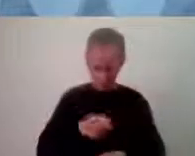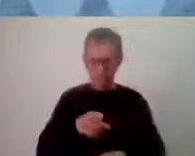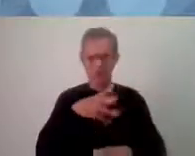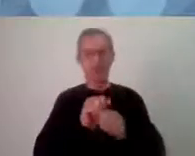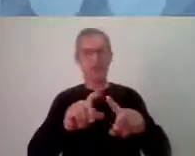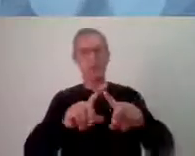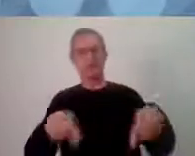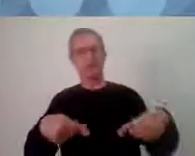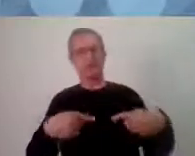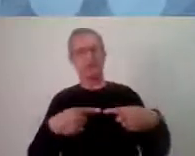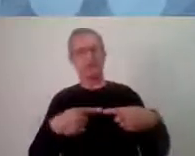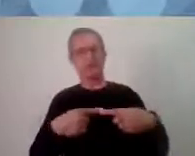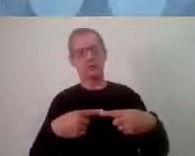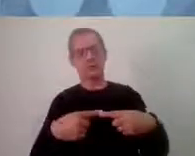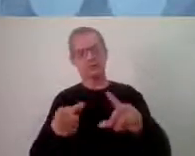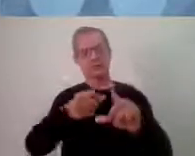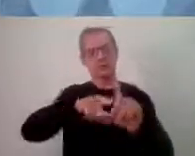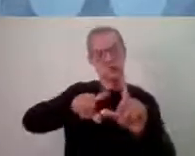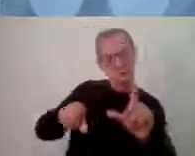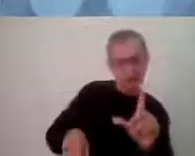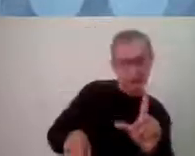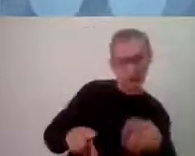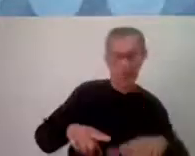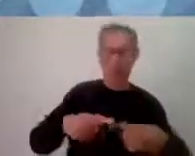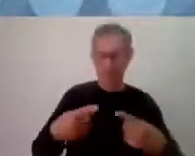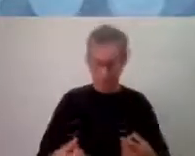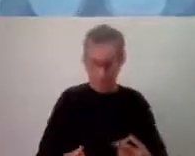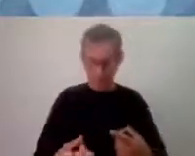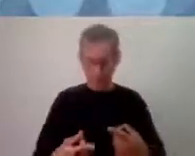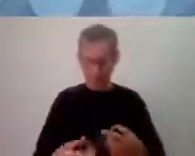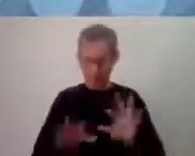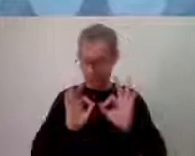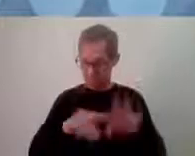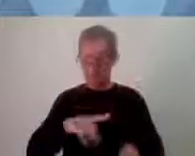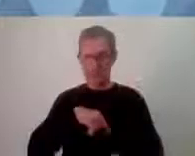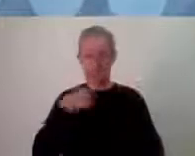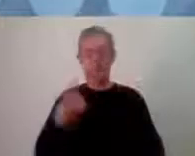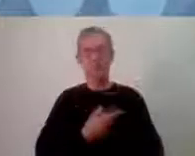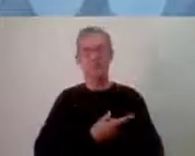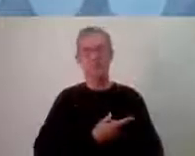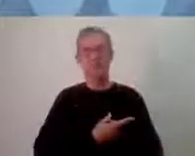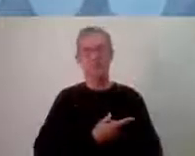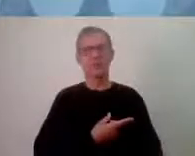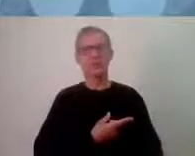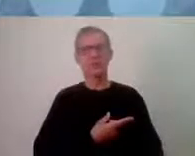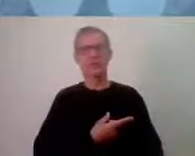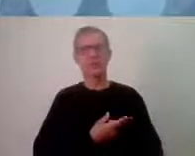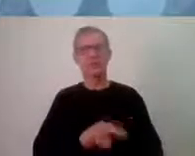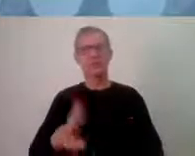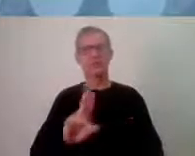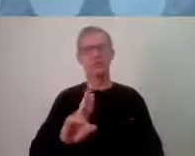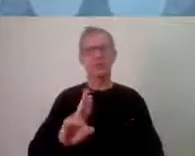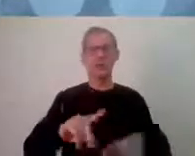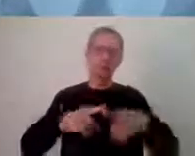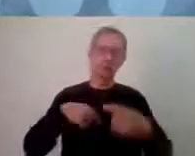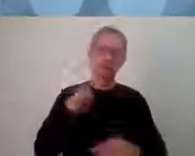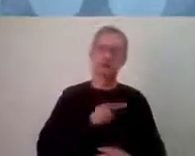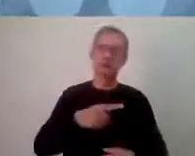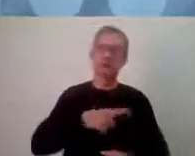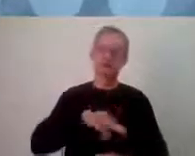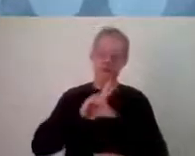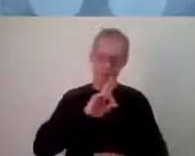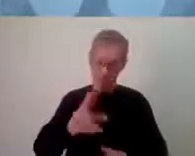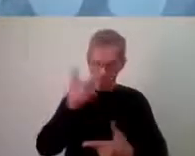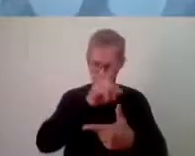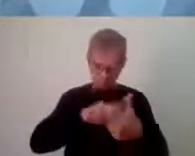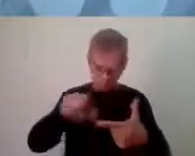calcular a área entre curvas. Então, é razoável que a gente tenha uma aplicação. E a gente pode resolver